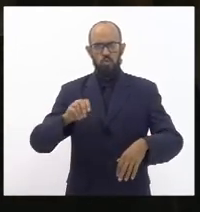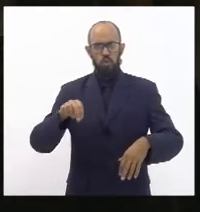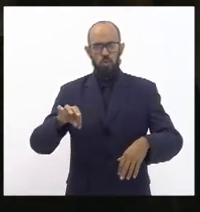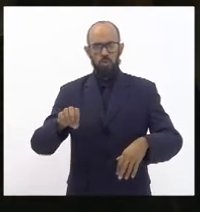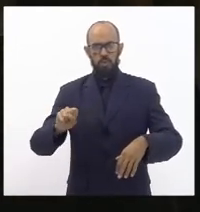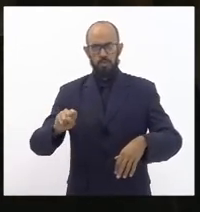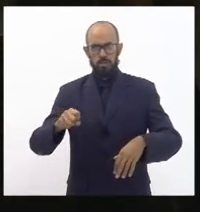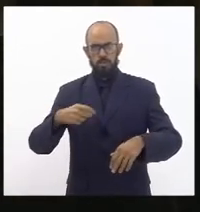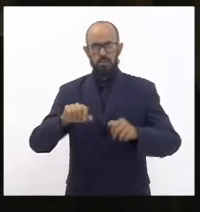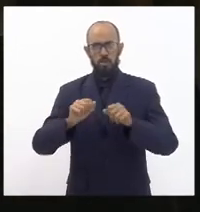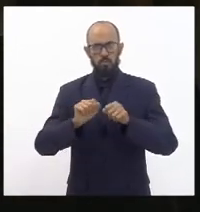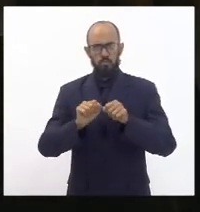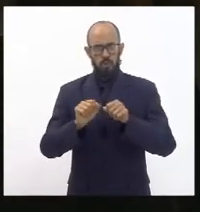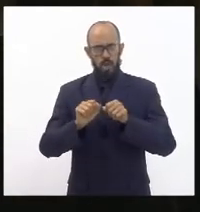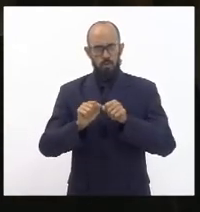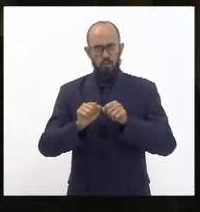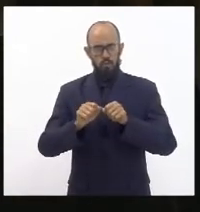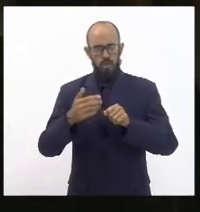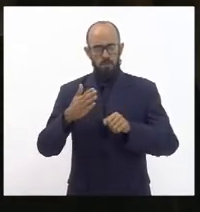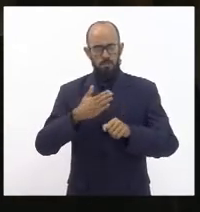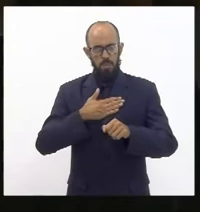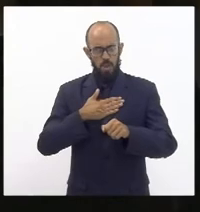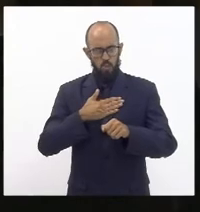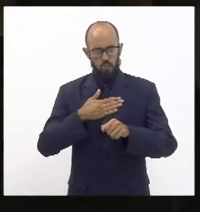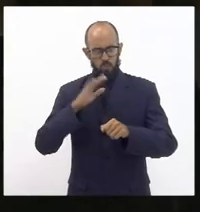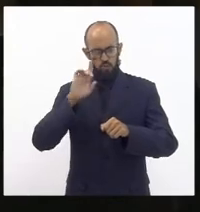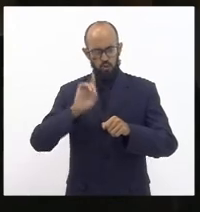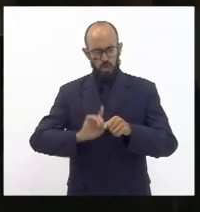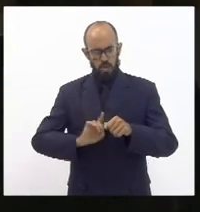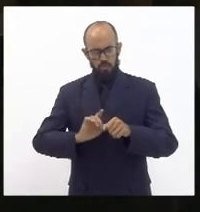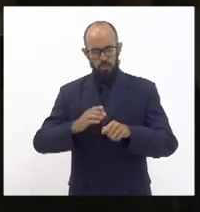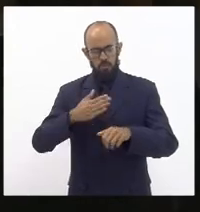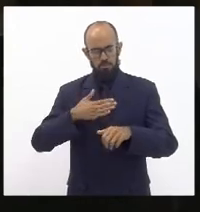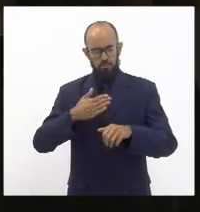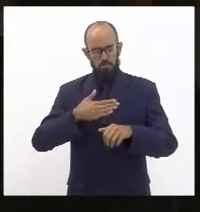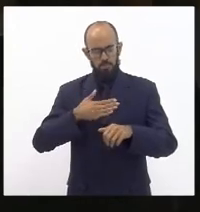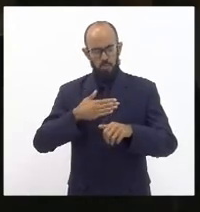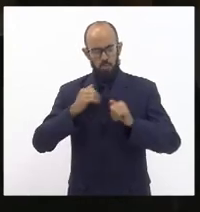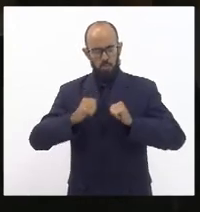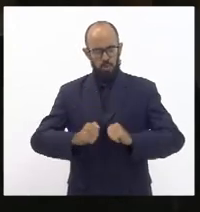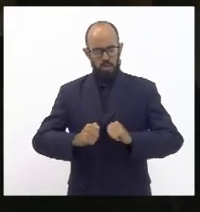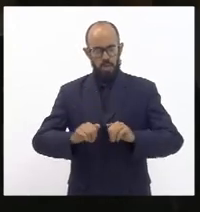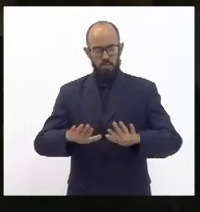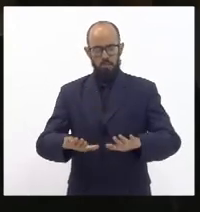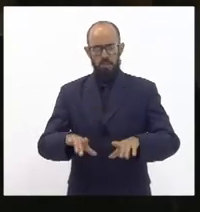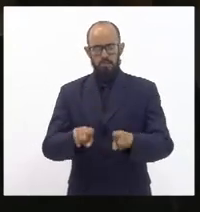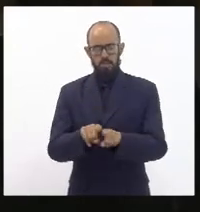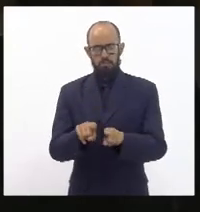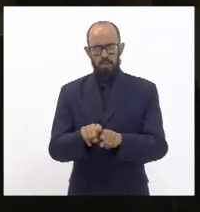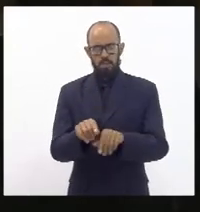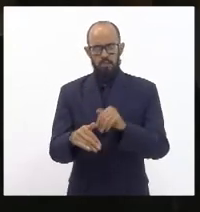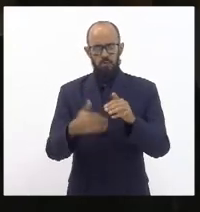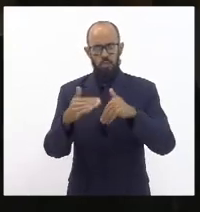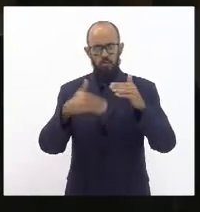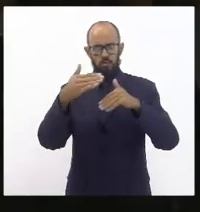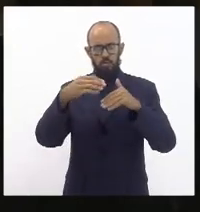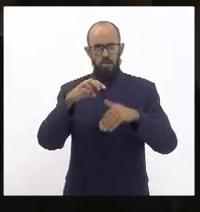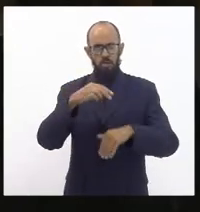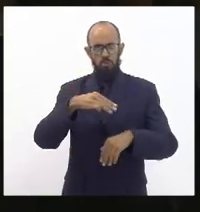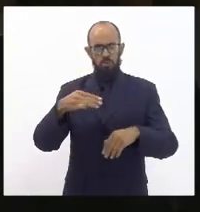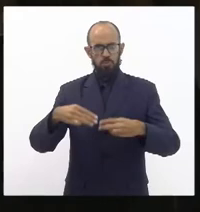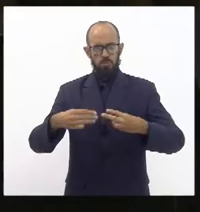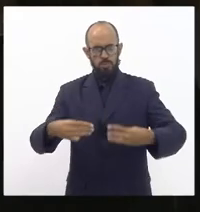eu faço aquilo que é meu por direito pertinente a minha esfera mas eu evoluo para que o ministério público